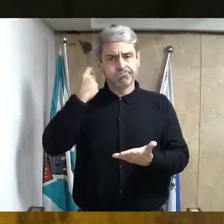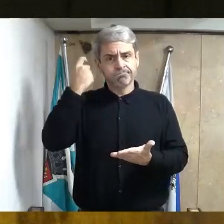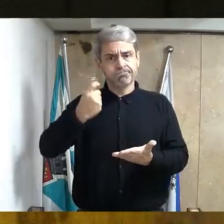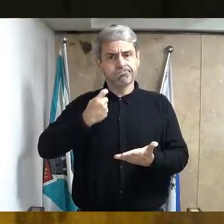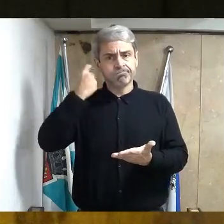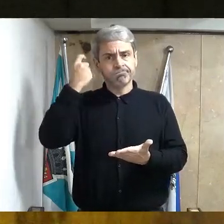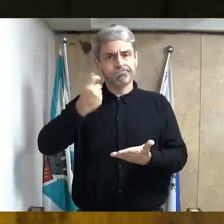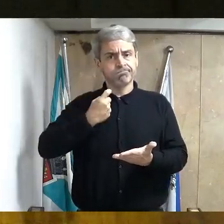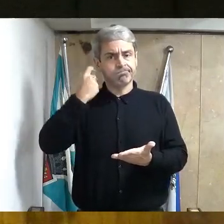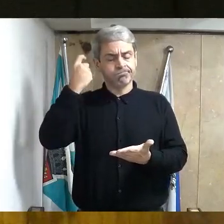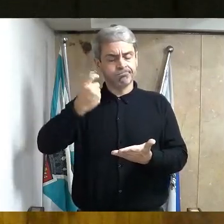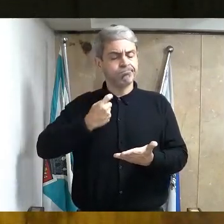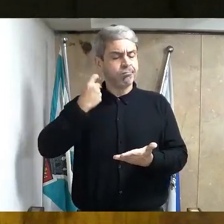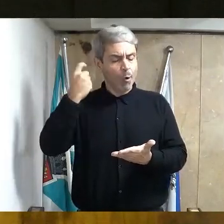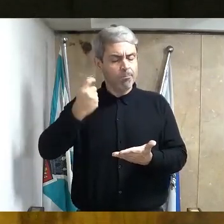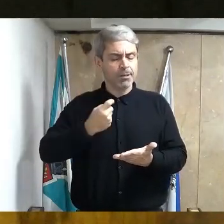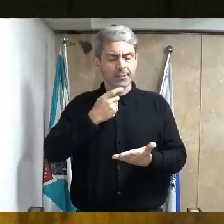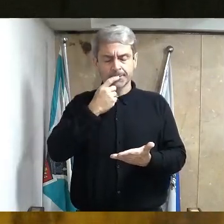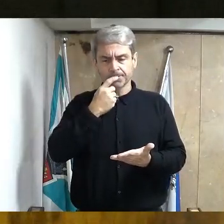é feita